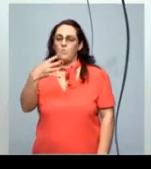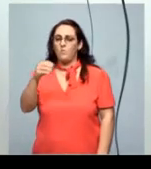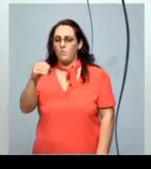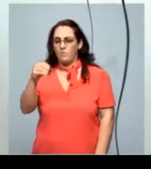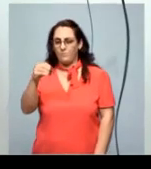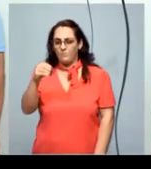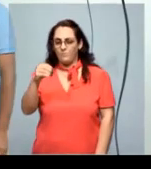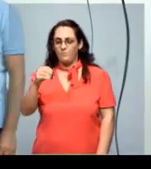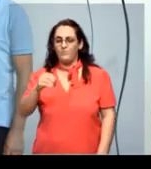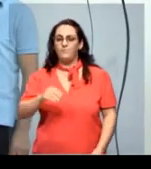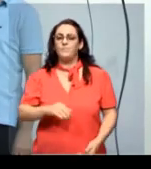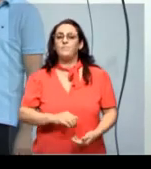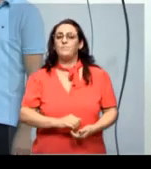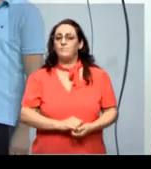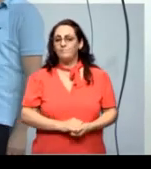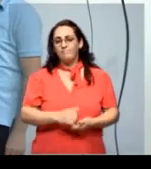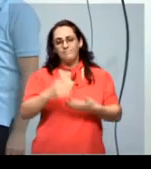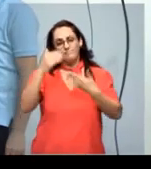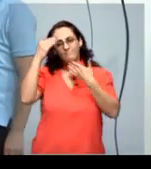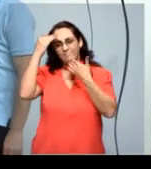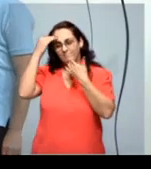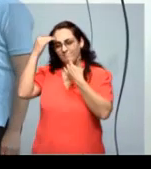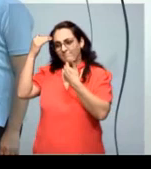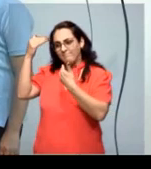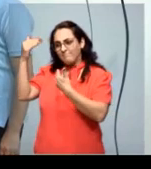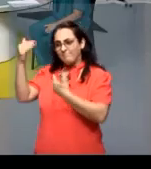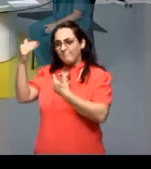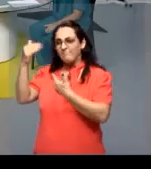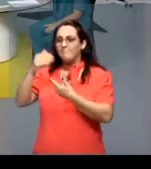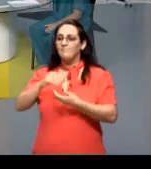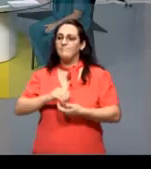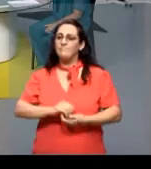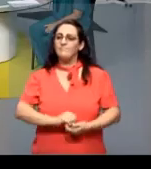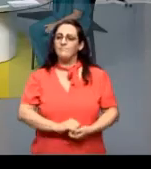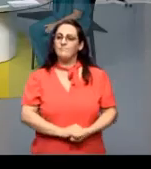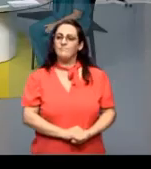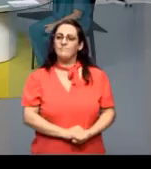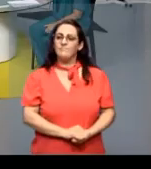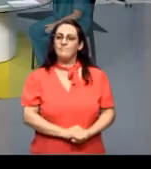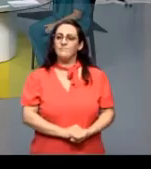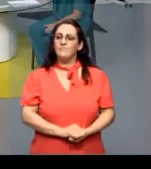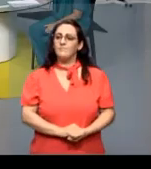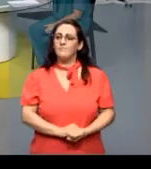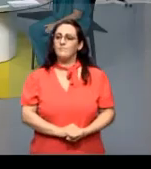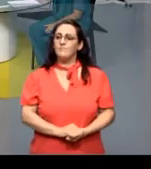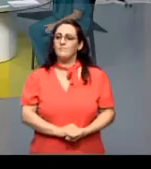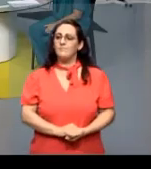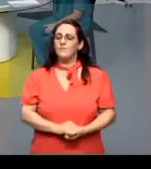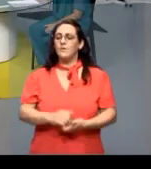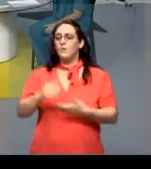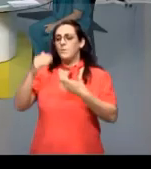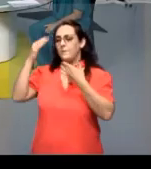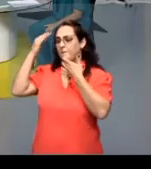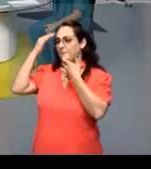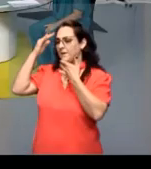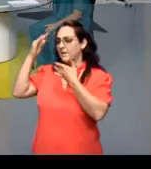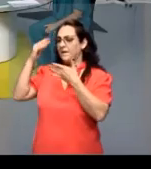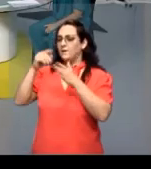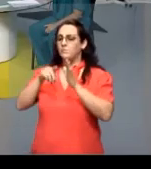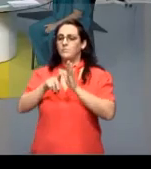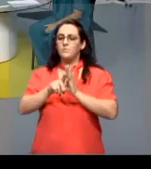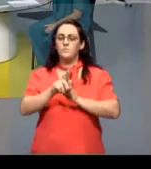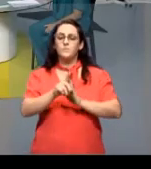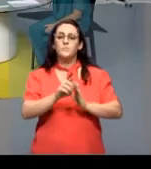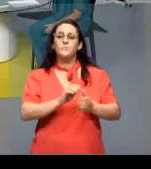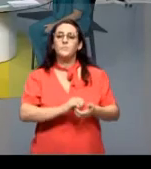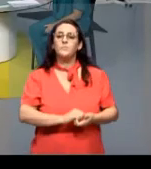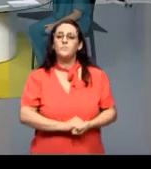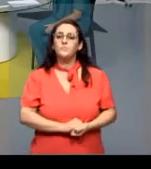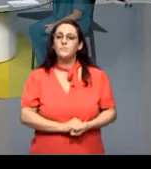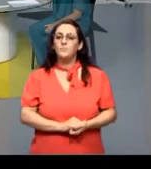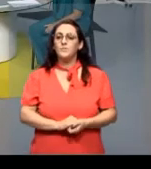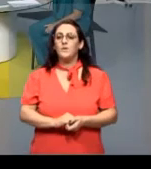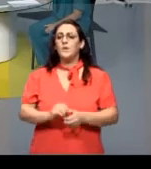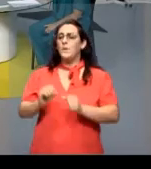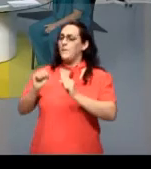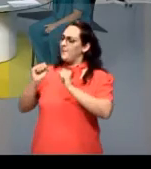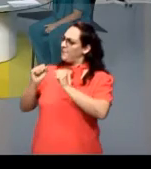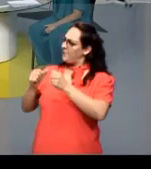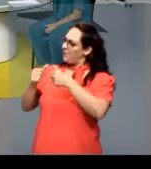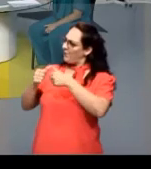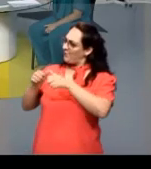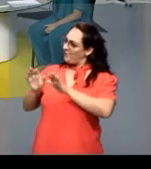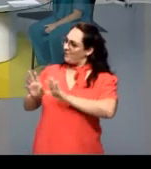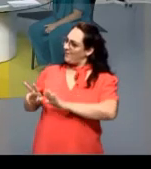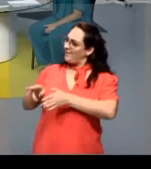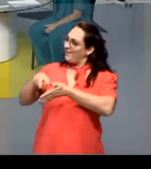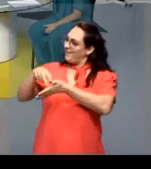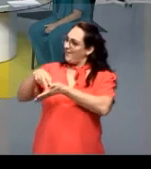5.040. Né? Muito obrigado pela pergunta e obrigado, Cláudia. Professor, pode ficar por aqui